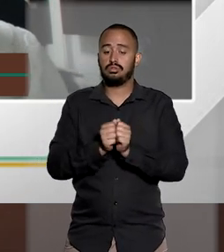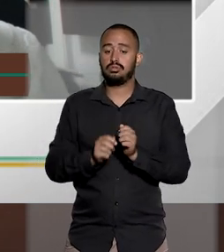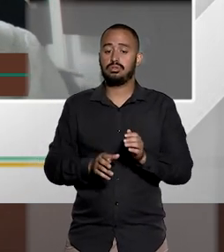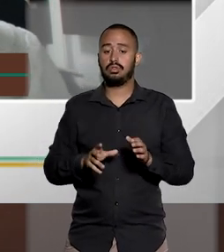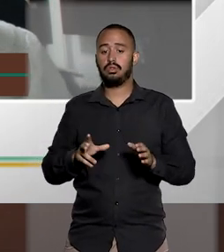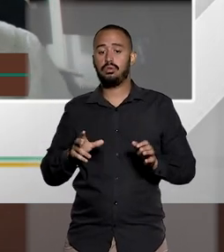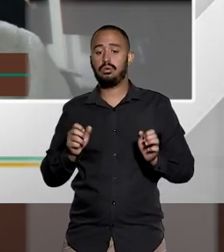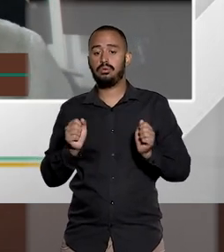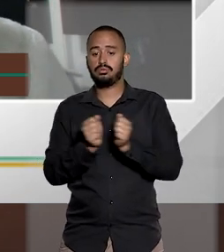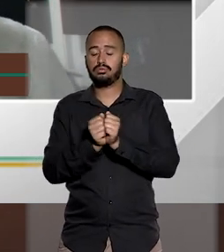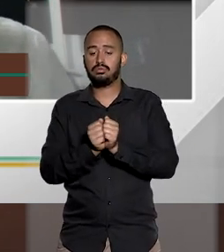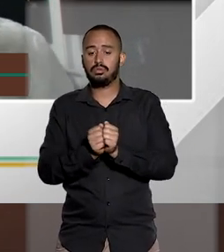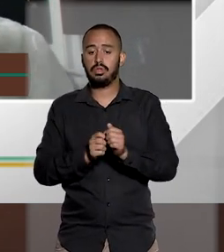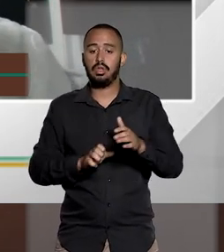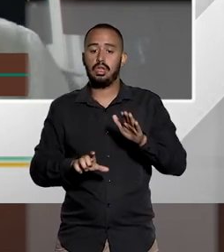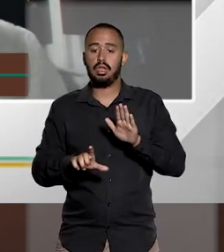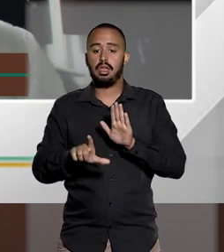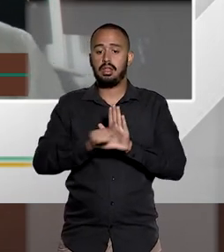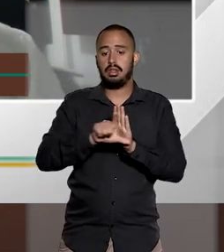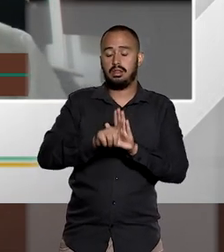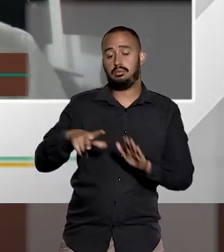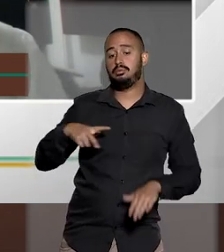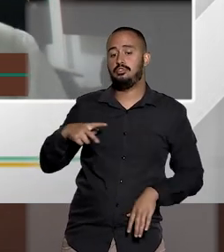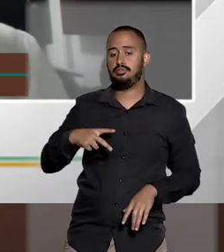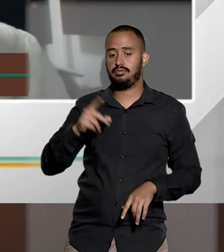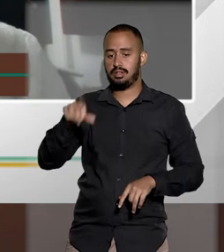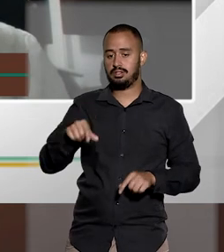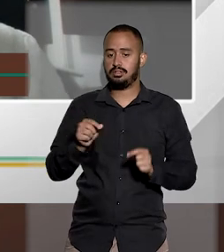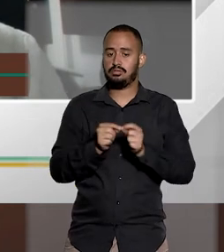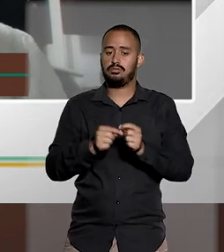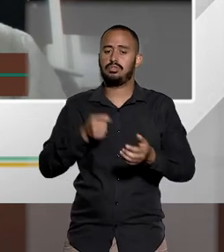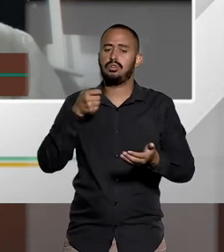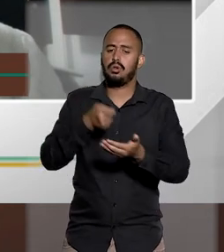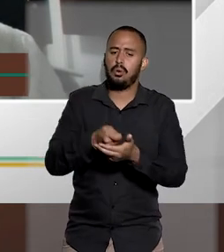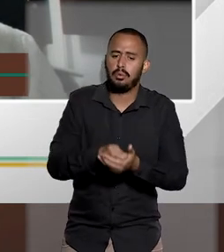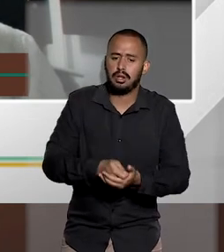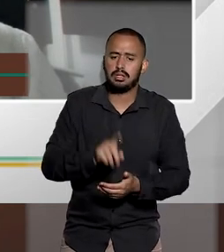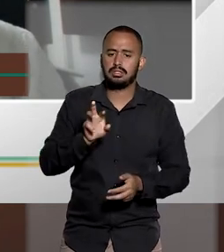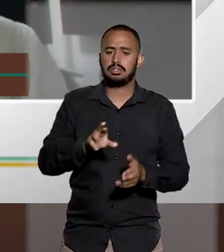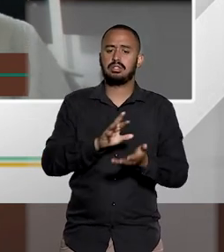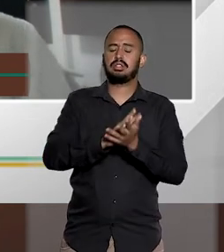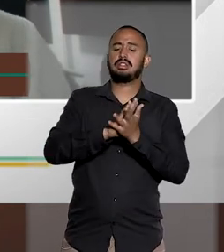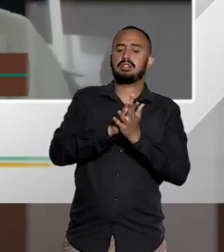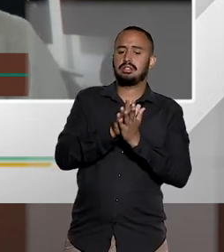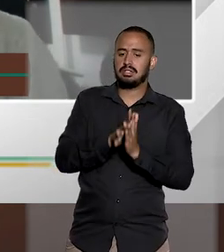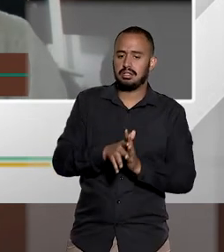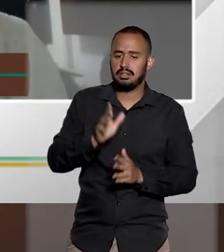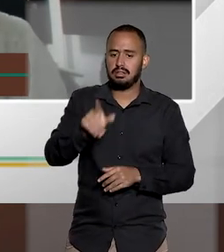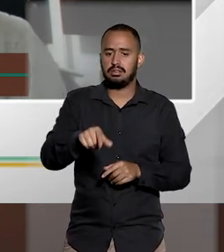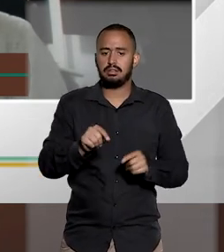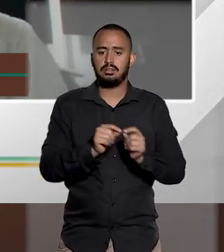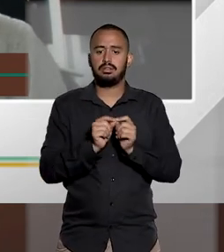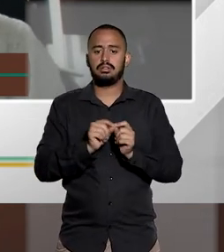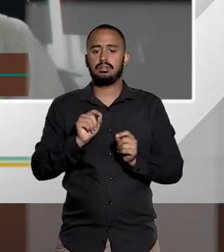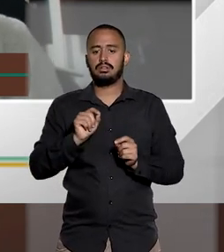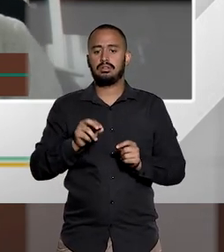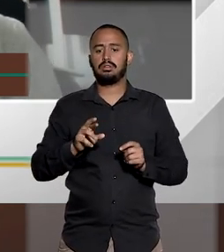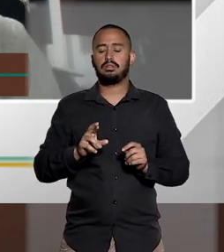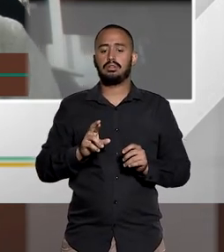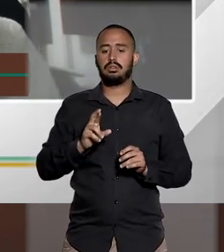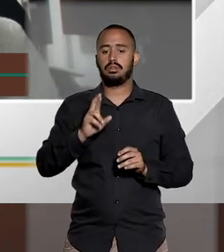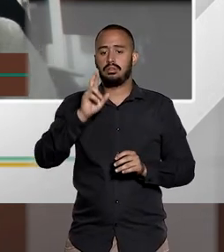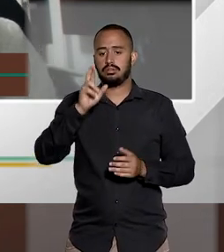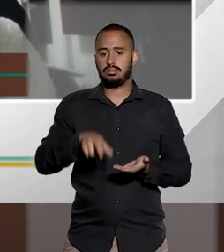das empresas estatais, inclusive no que diz respeito às obrigações, aos contratos, etc. Então, a Constituição quer que o